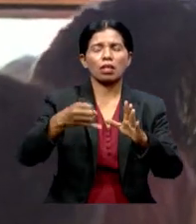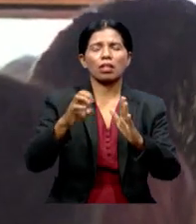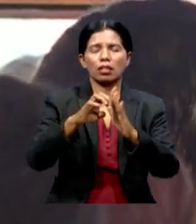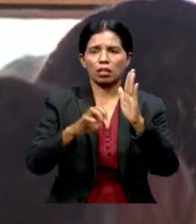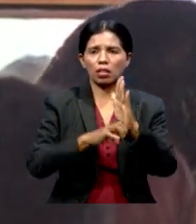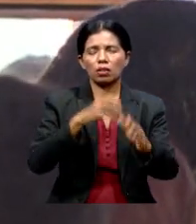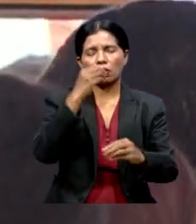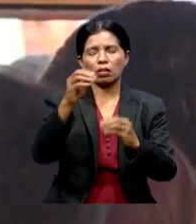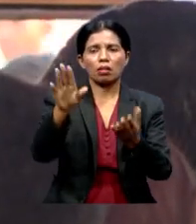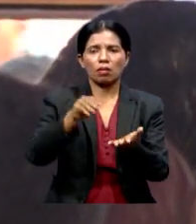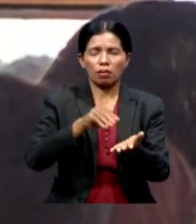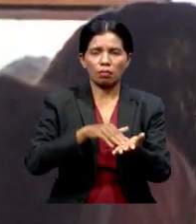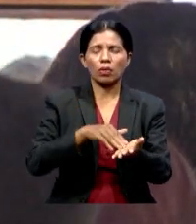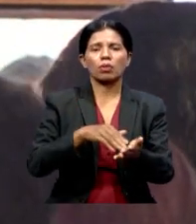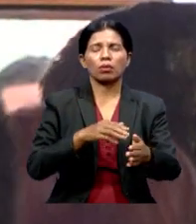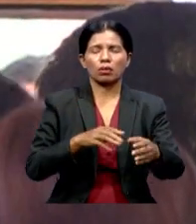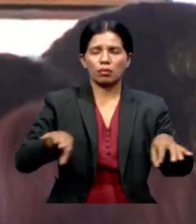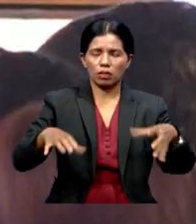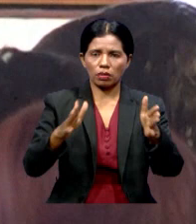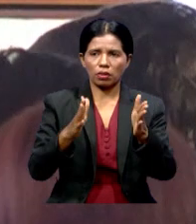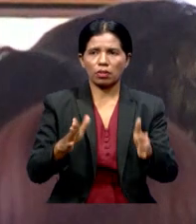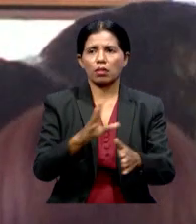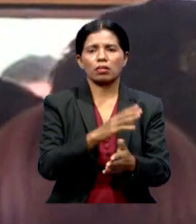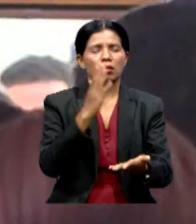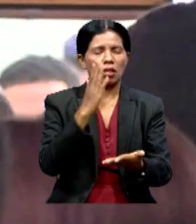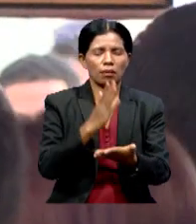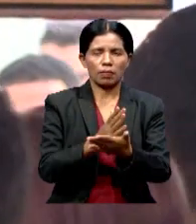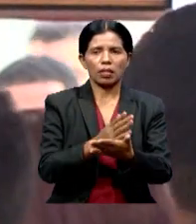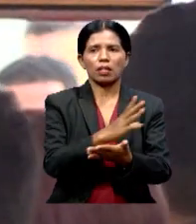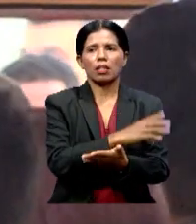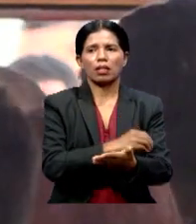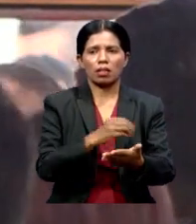a recrutamentos de bens ilegais, não há para contratos sem